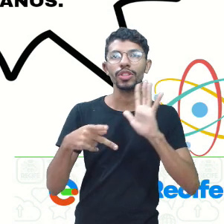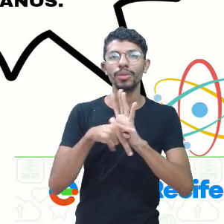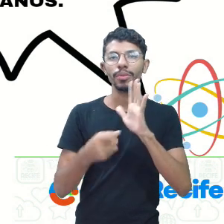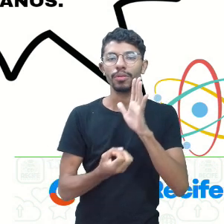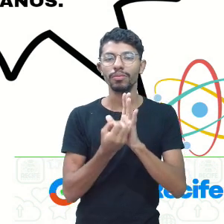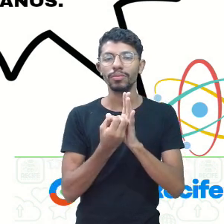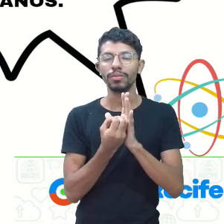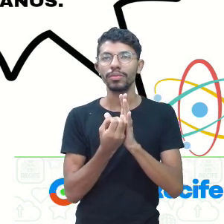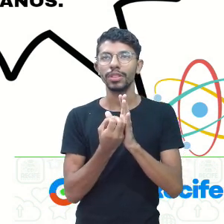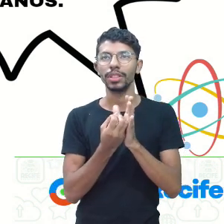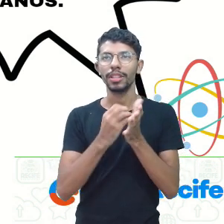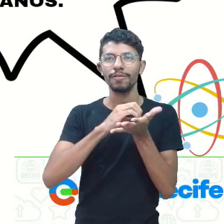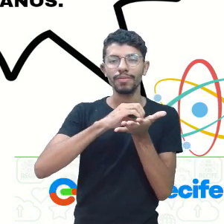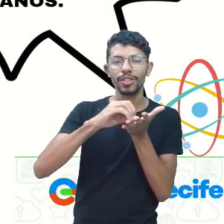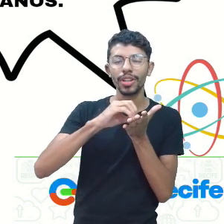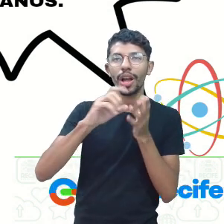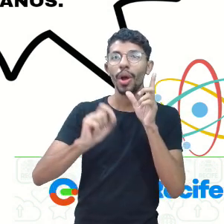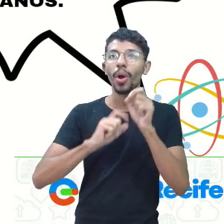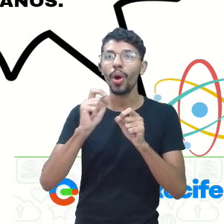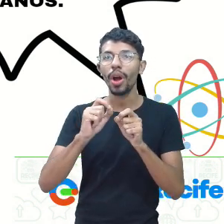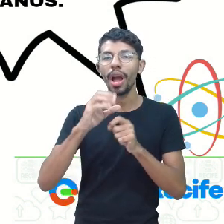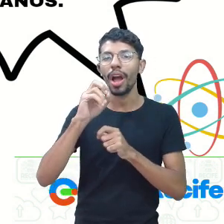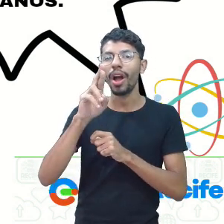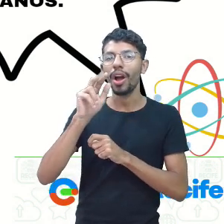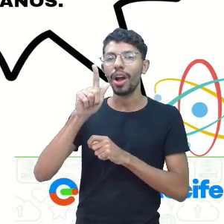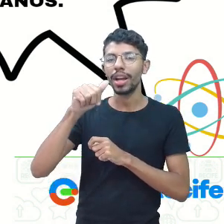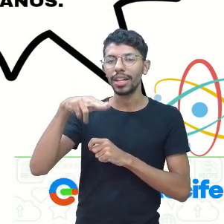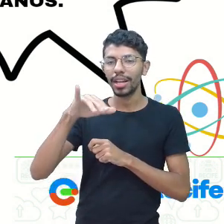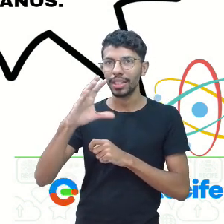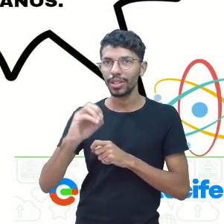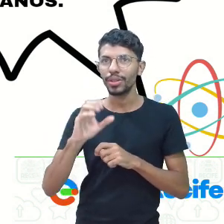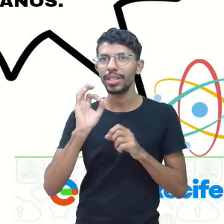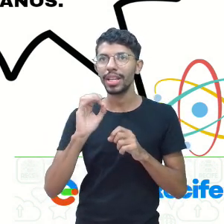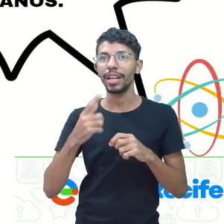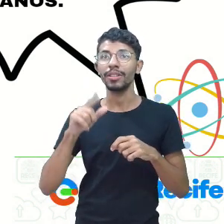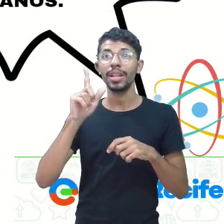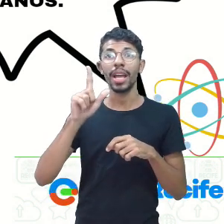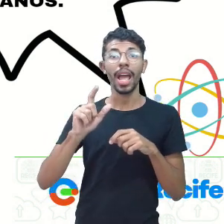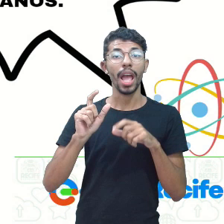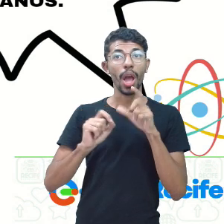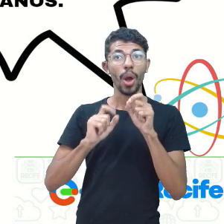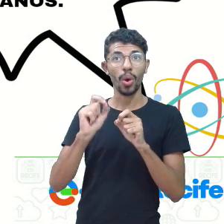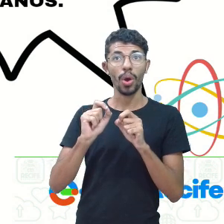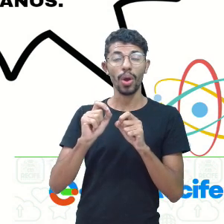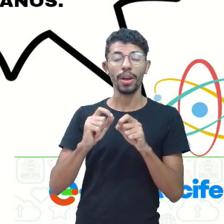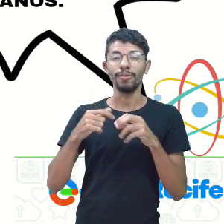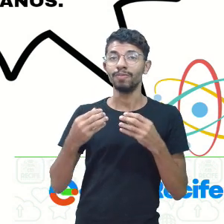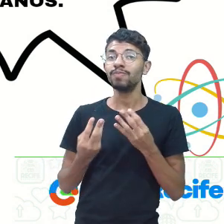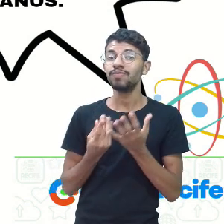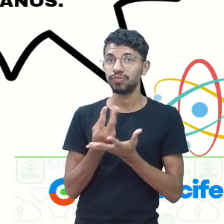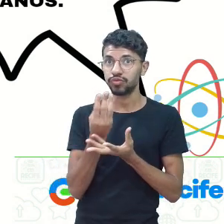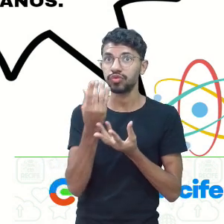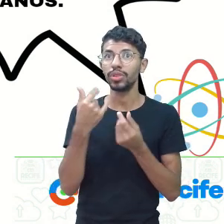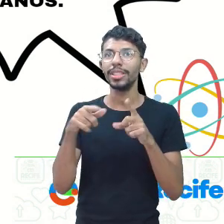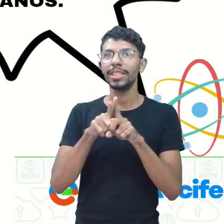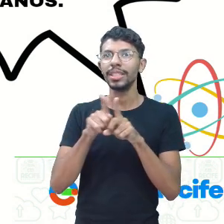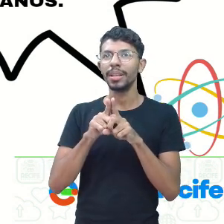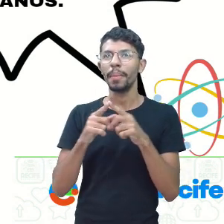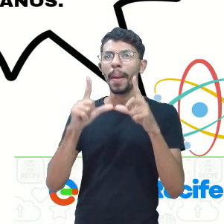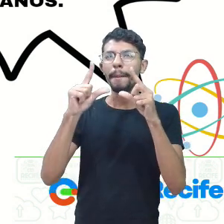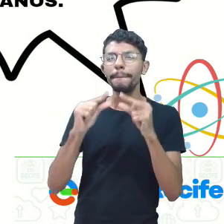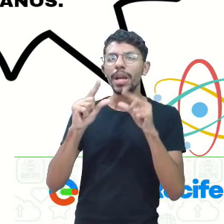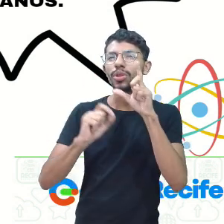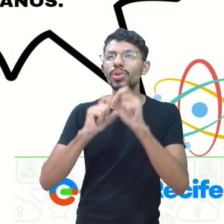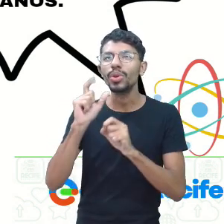orgânica, ele é inflamável, oleoso e menos denso que a água. Quando eu digo menos denso, vai ajudar aquela